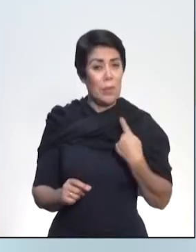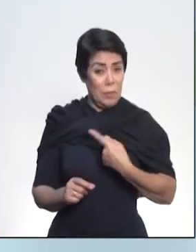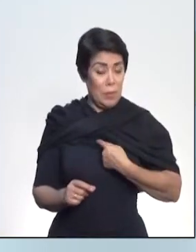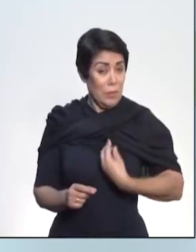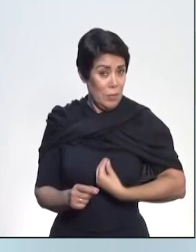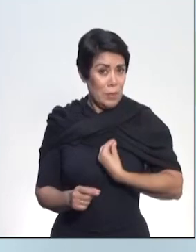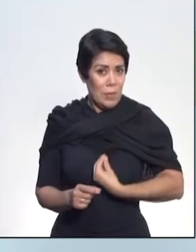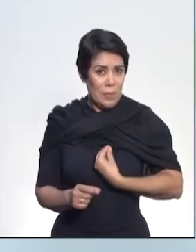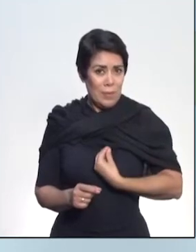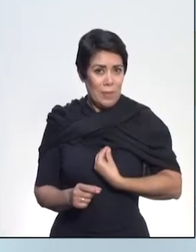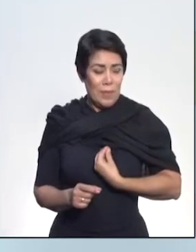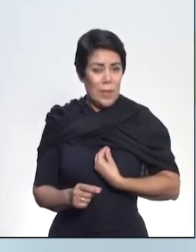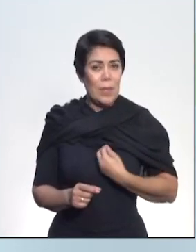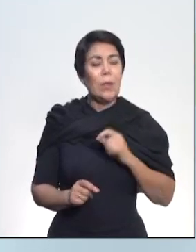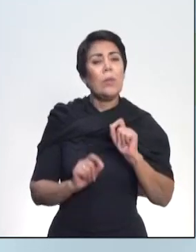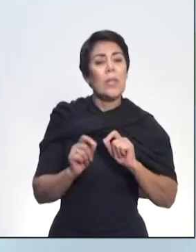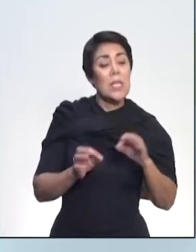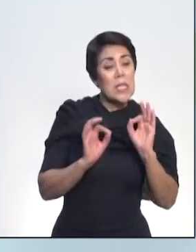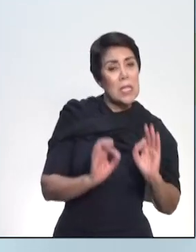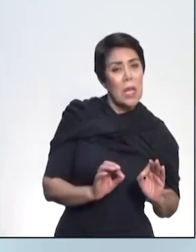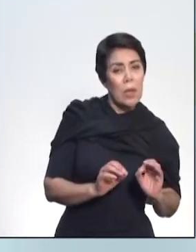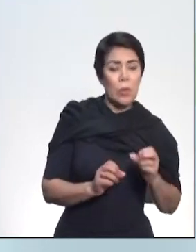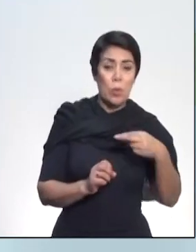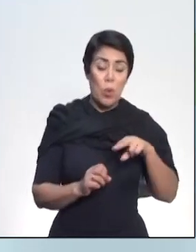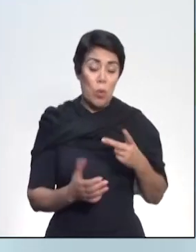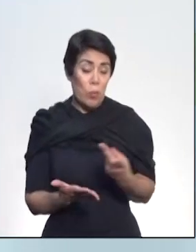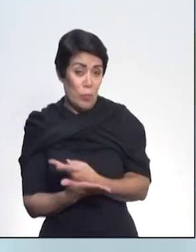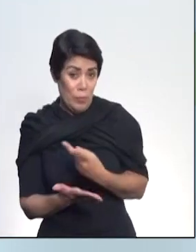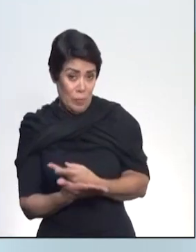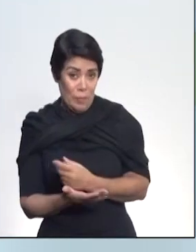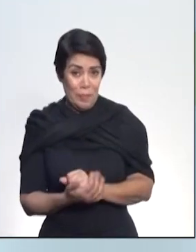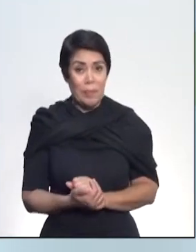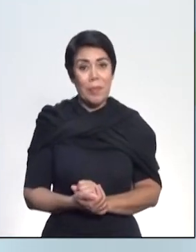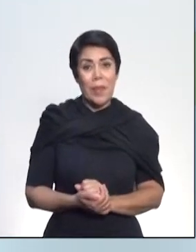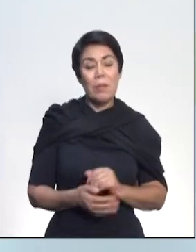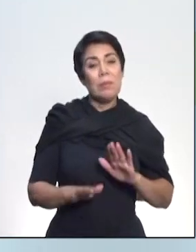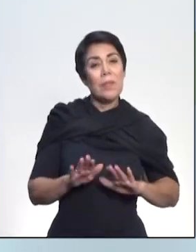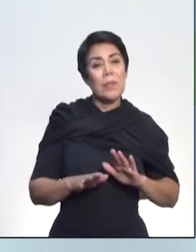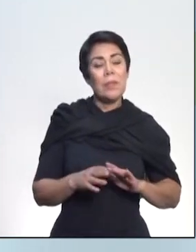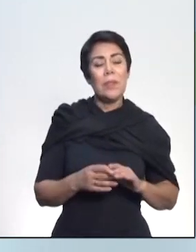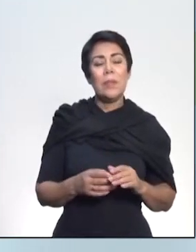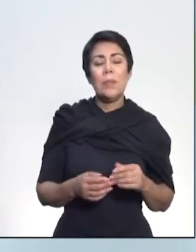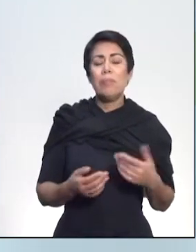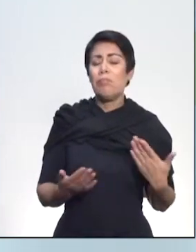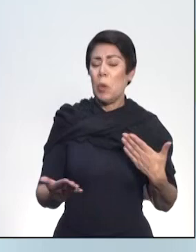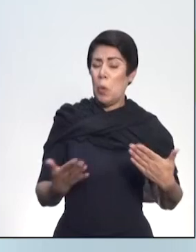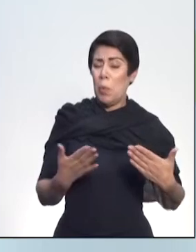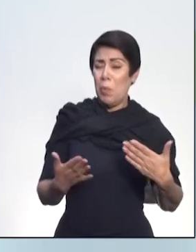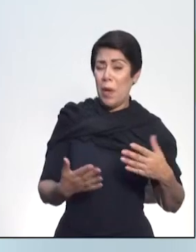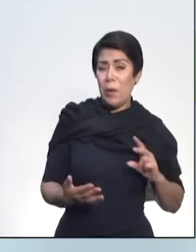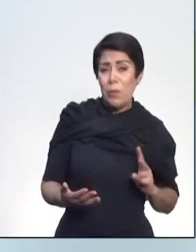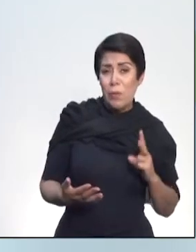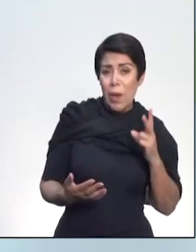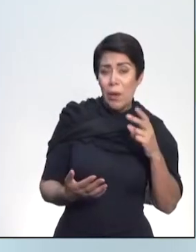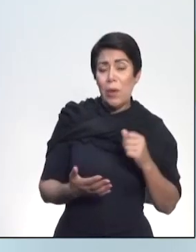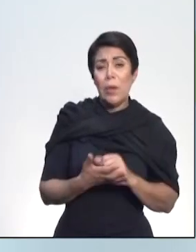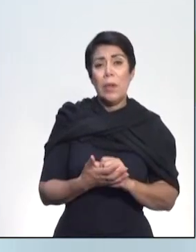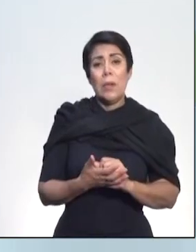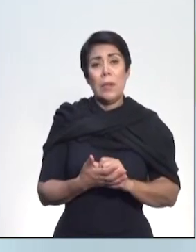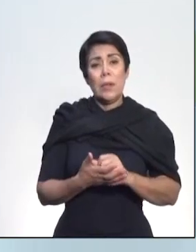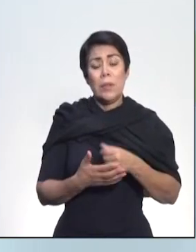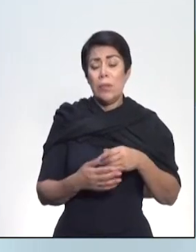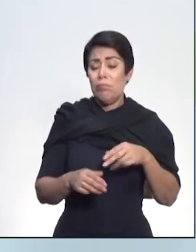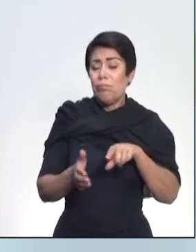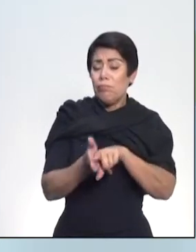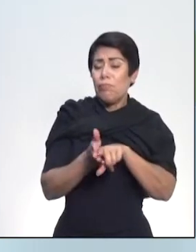gente considera certo ou errado. Normalmente, quando a gente vai falar de valor, a gente adentra o campo da moral, até